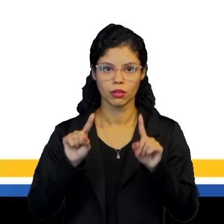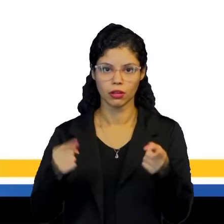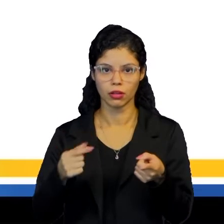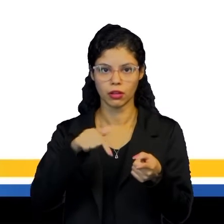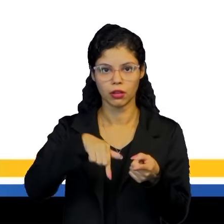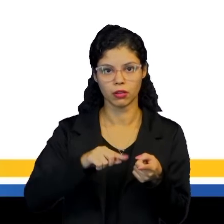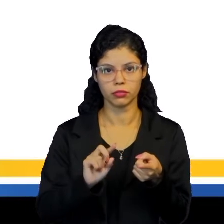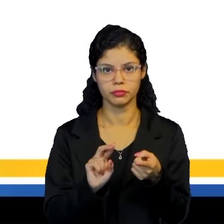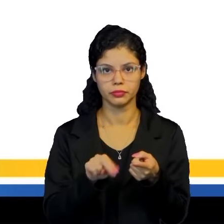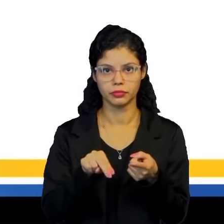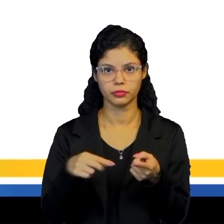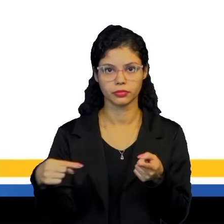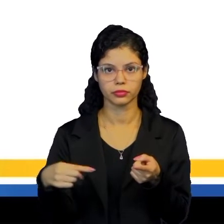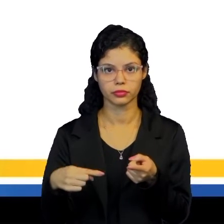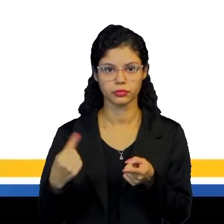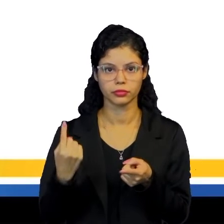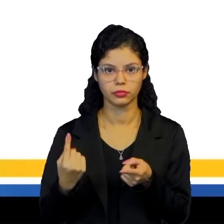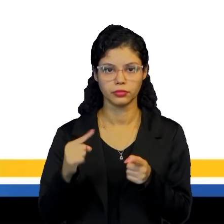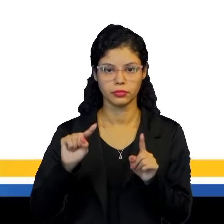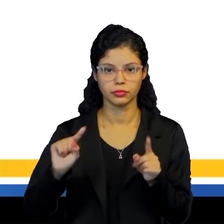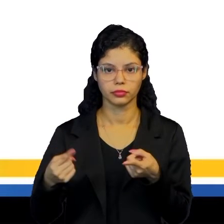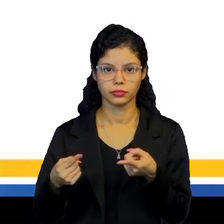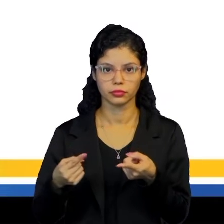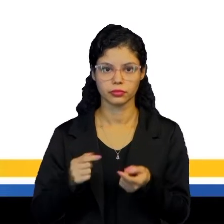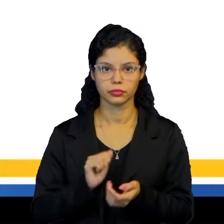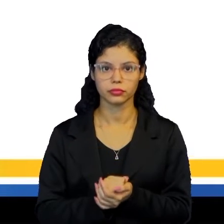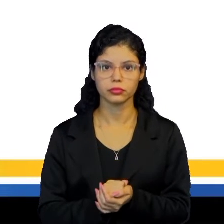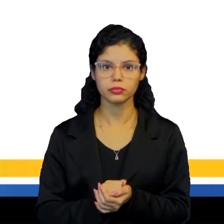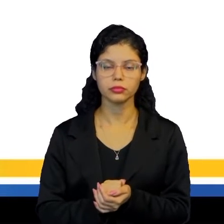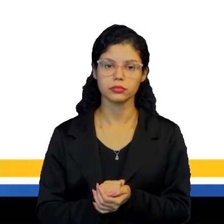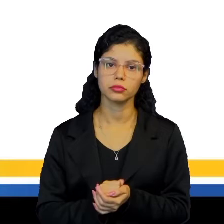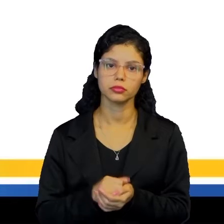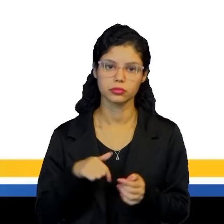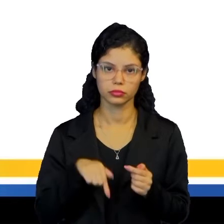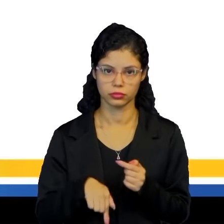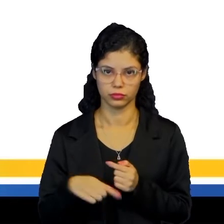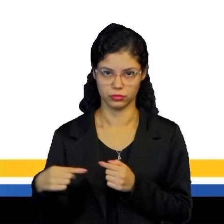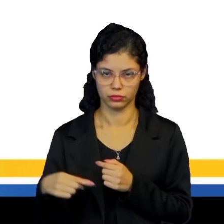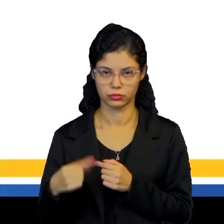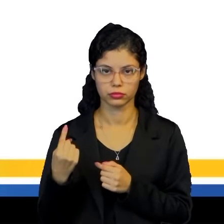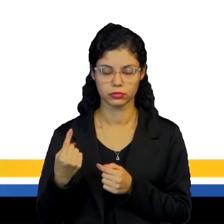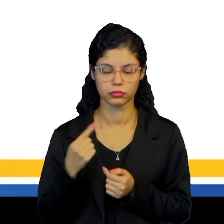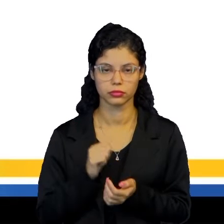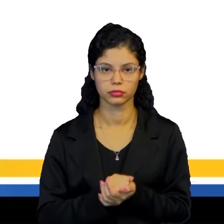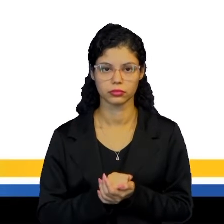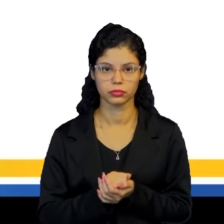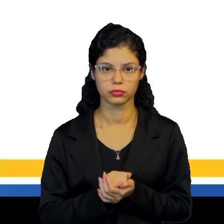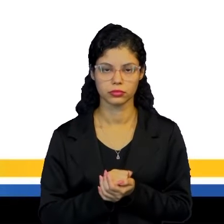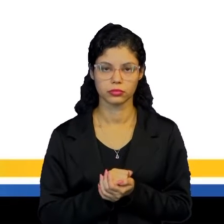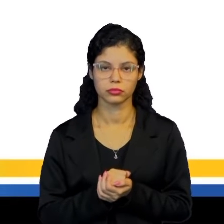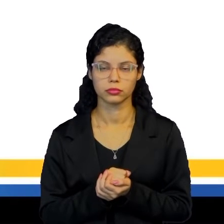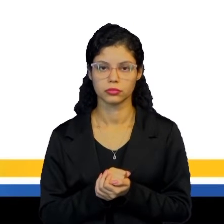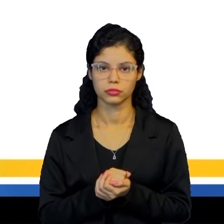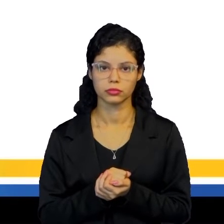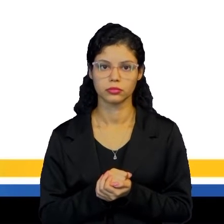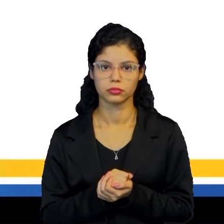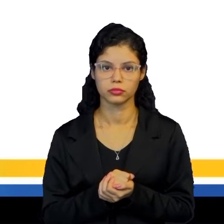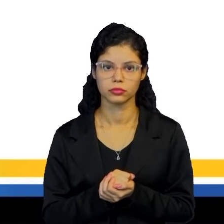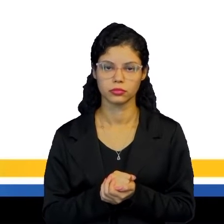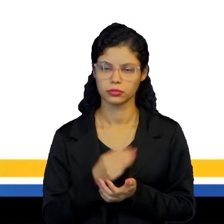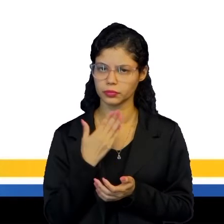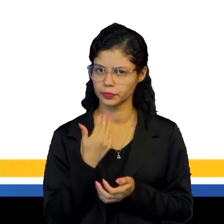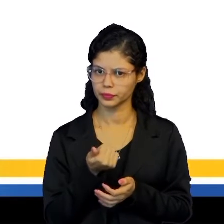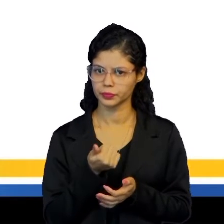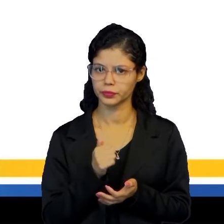1, tá? Vezes Q elevado a N menos 1 sobre Q menos 1.